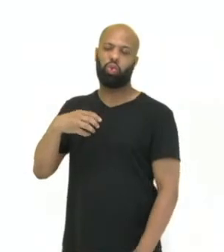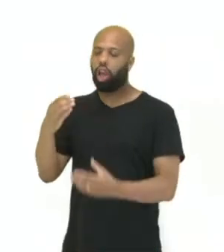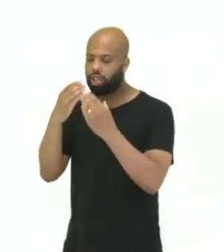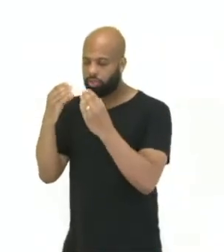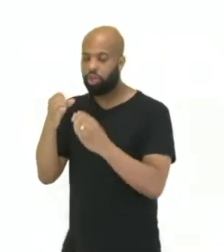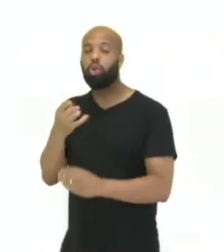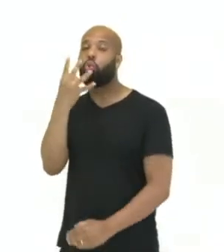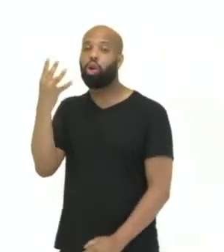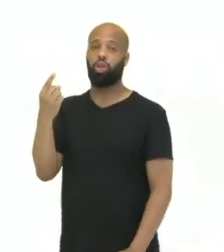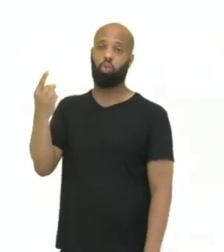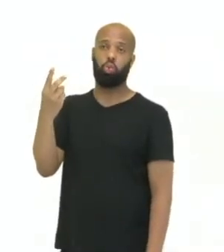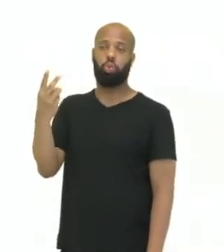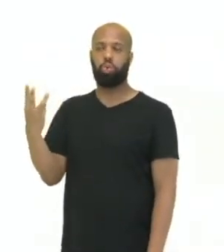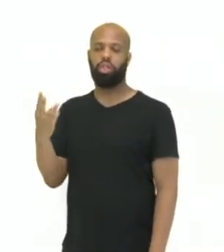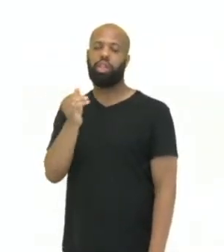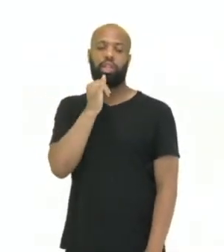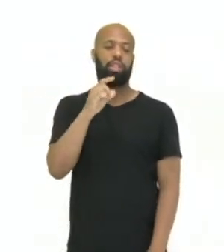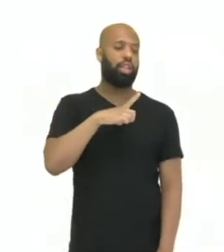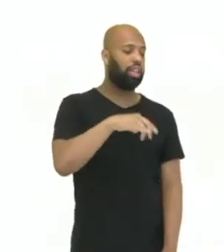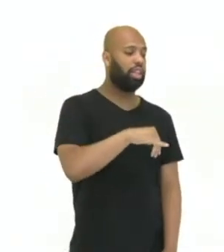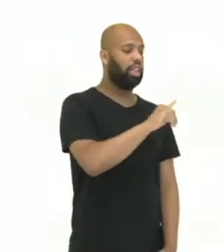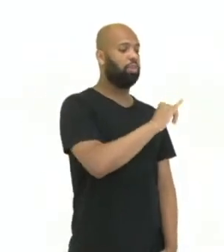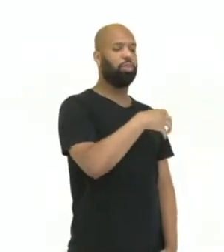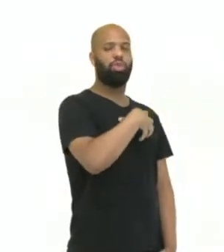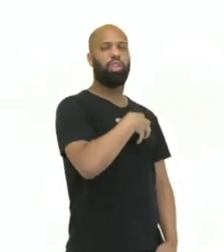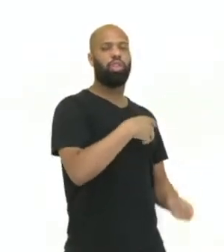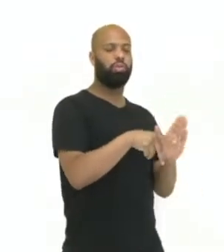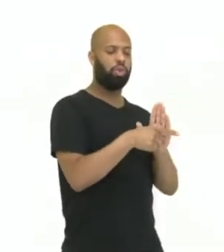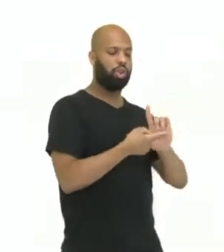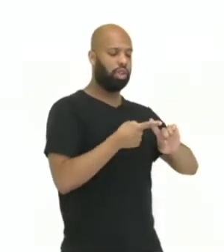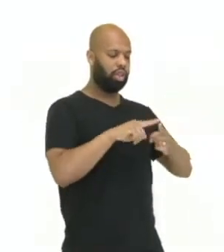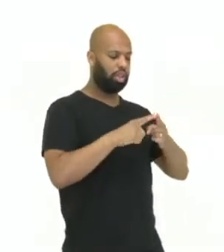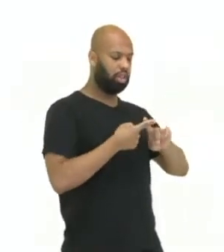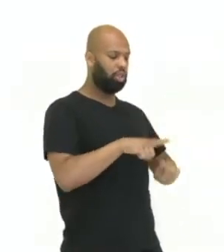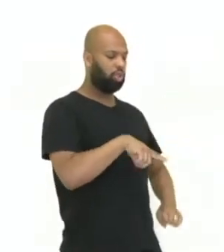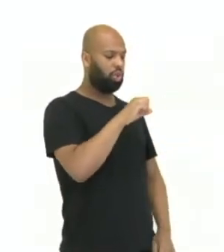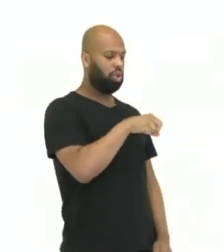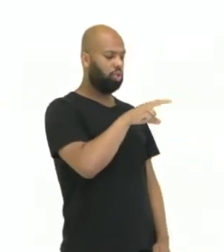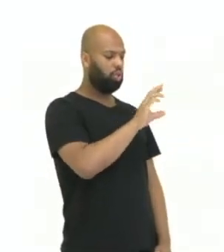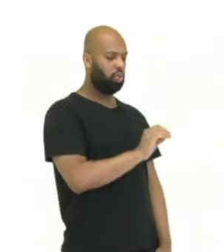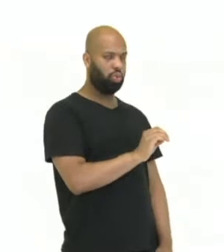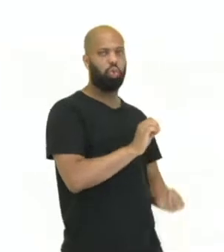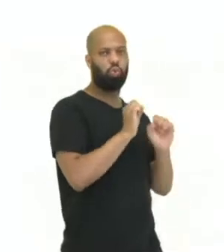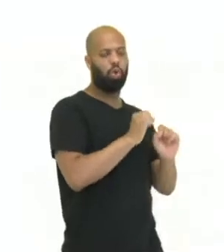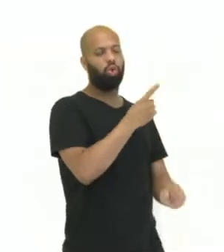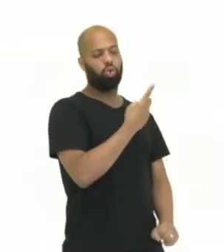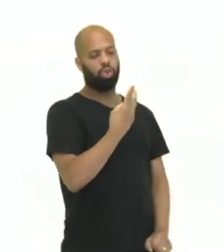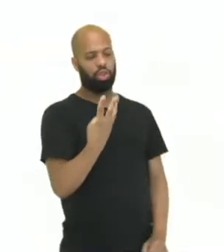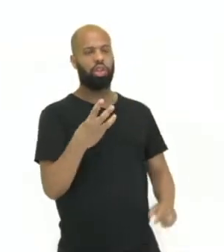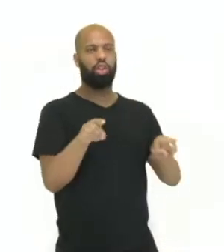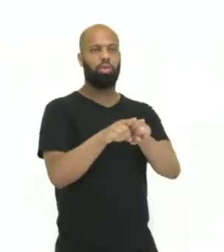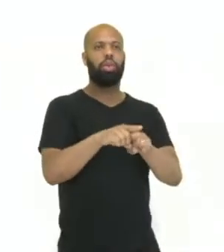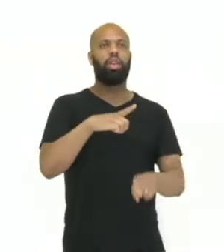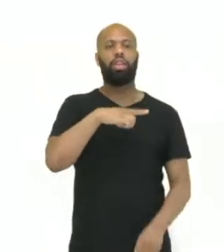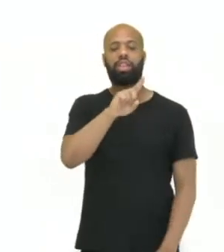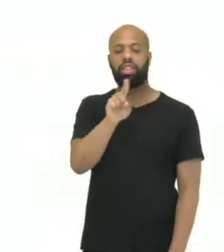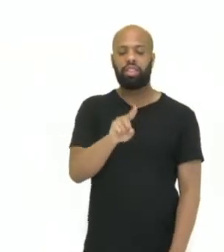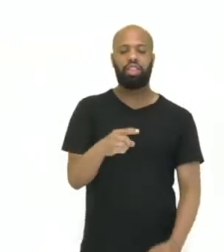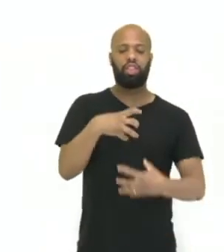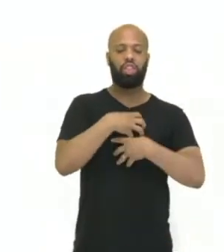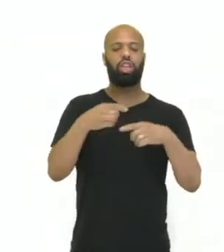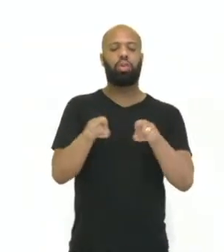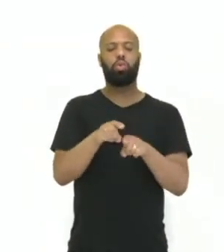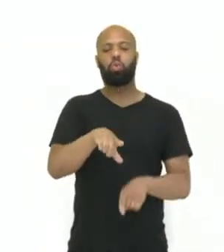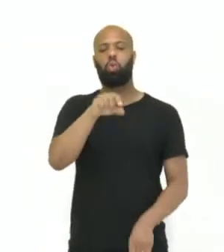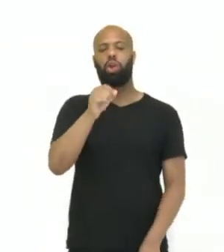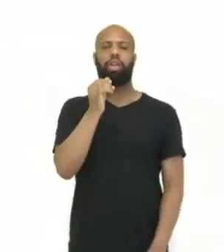1, 2 ou 3. Eu tenho Y maneiras de escolher o suco. E eu vou ter Y, Z maneiras de